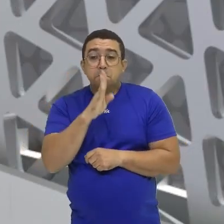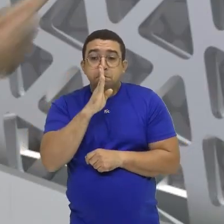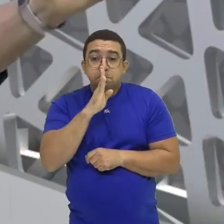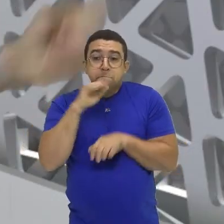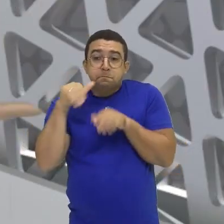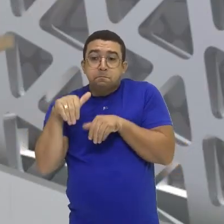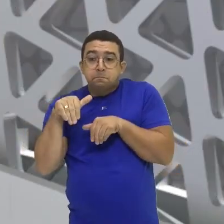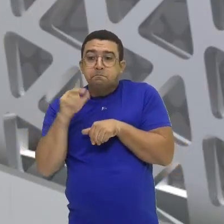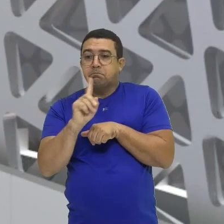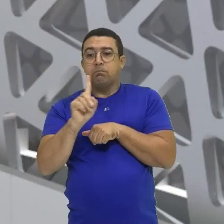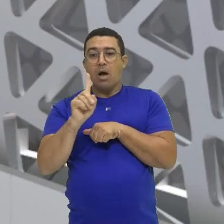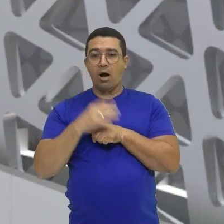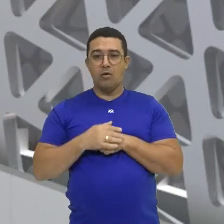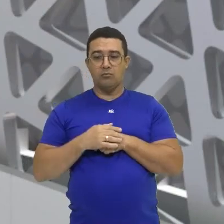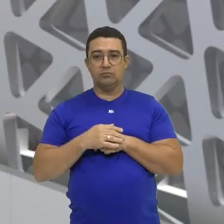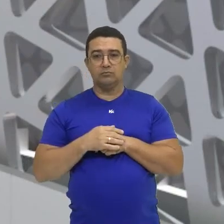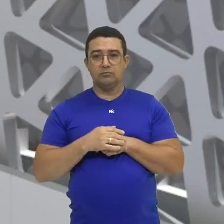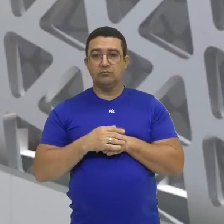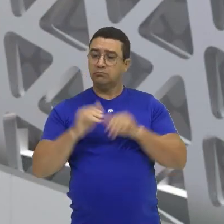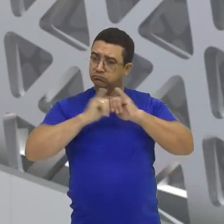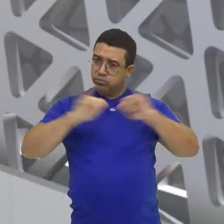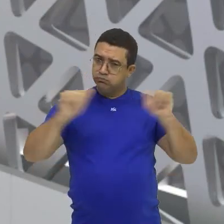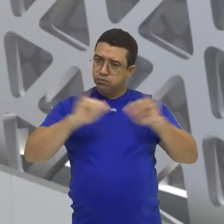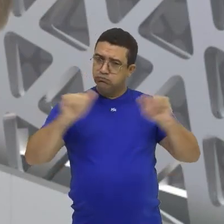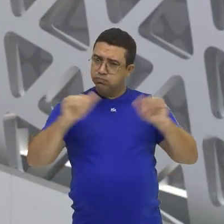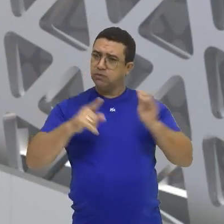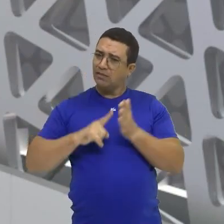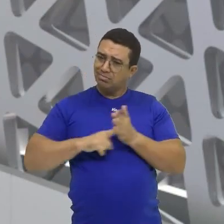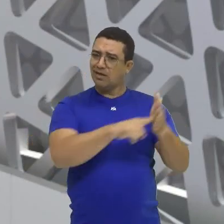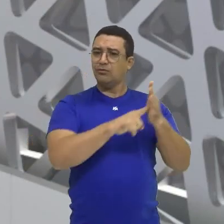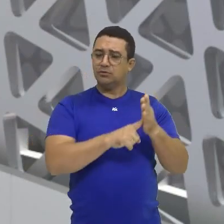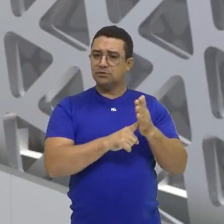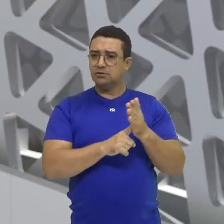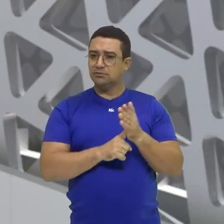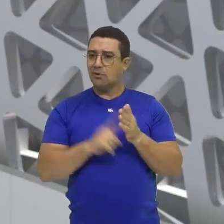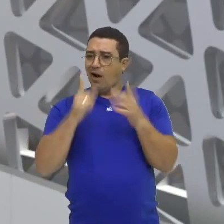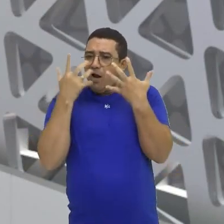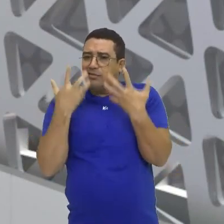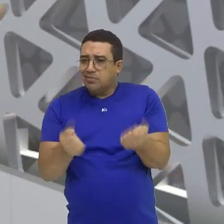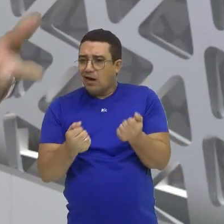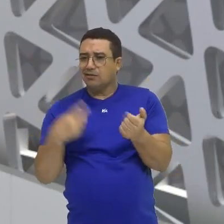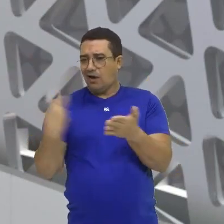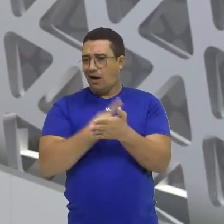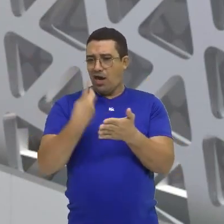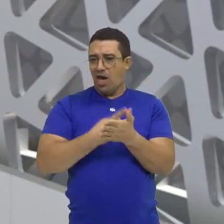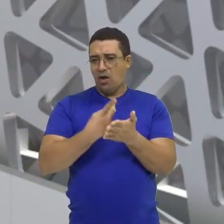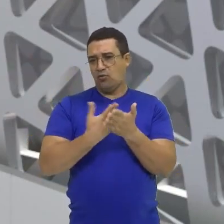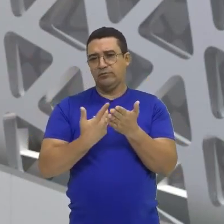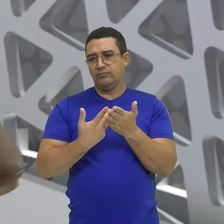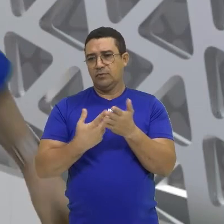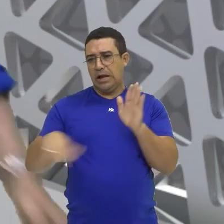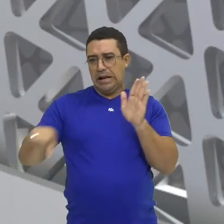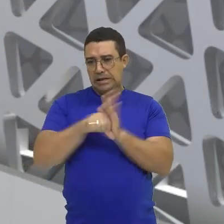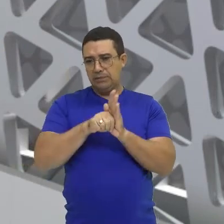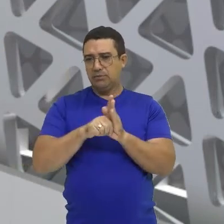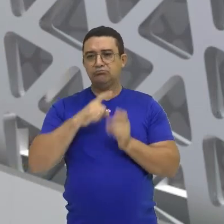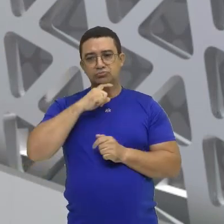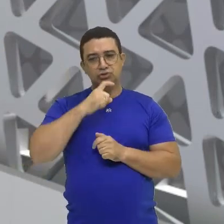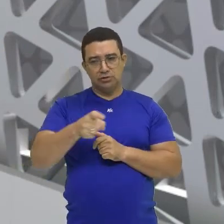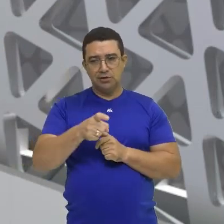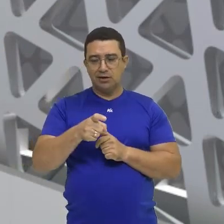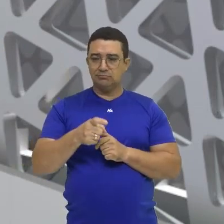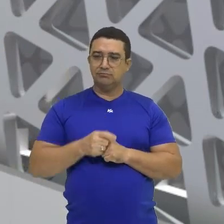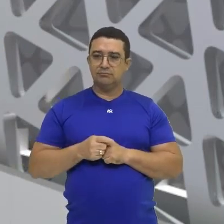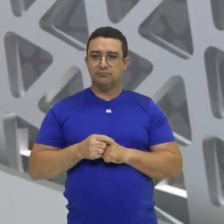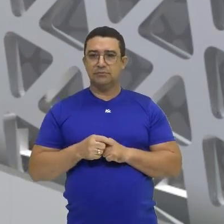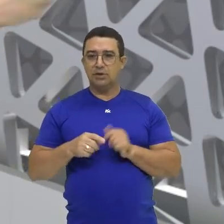denuncie. Não fique omisso e não compactue com o erro de ninguém, com o crime de ninguém. Denuncie. É isso, amores